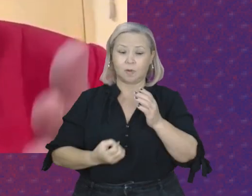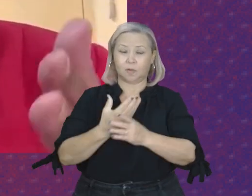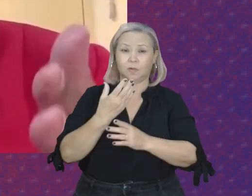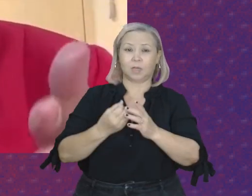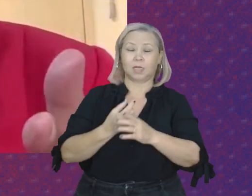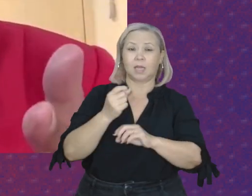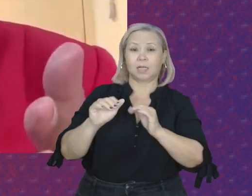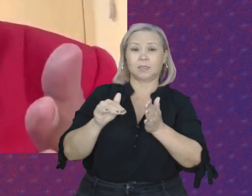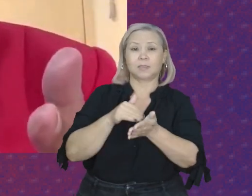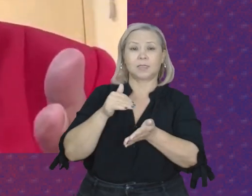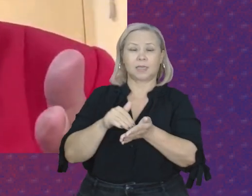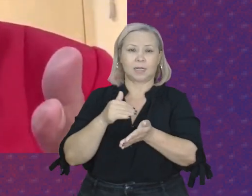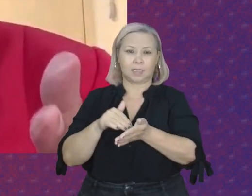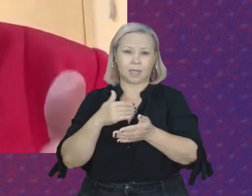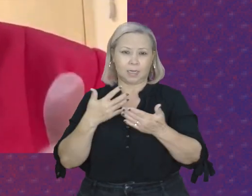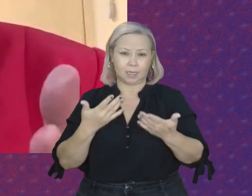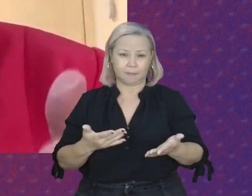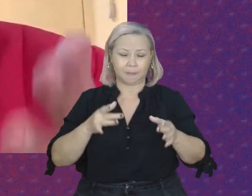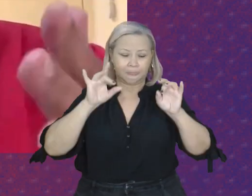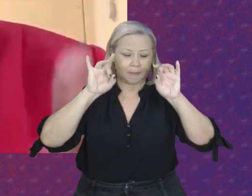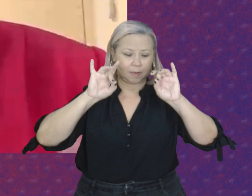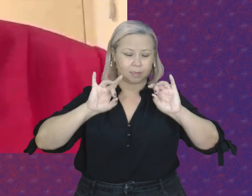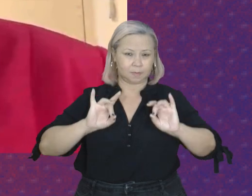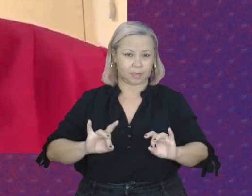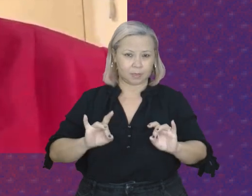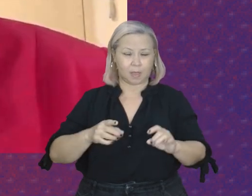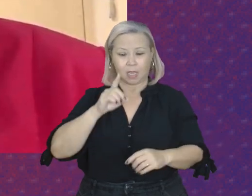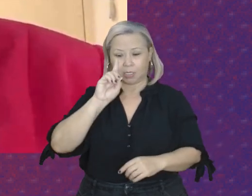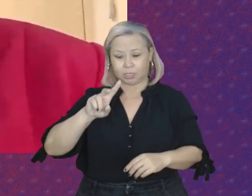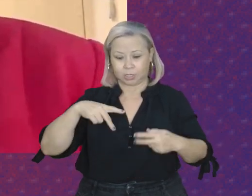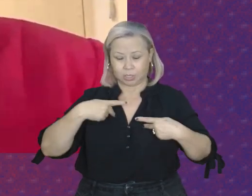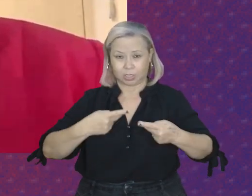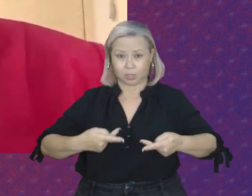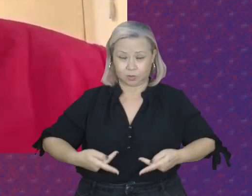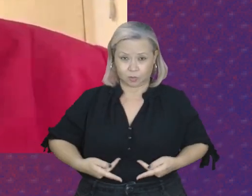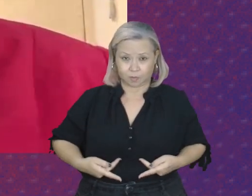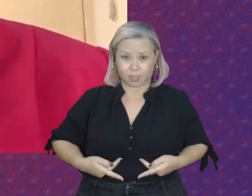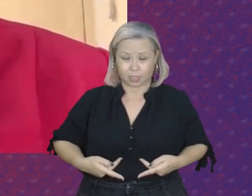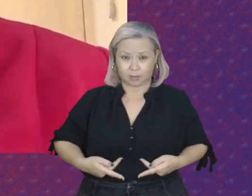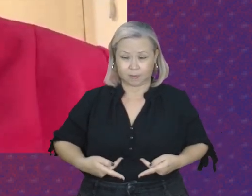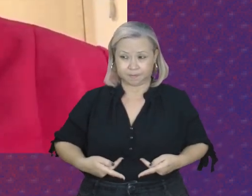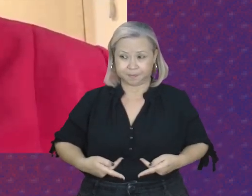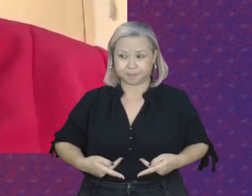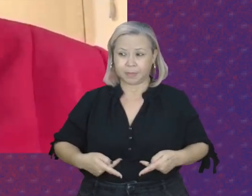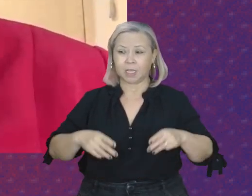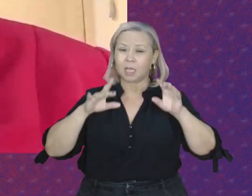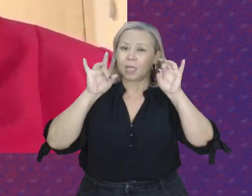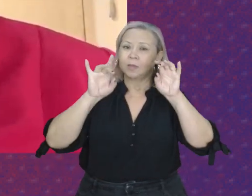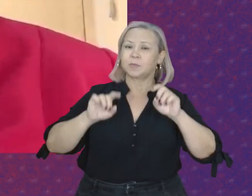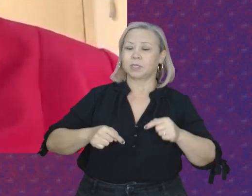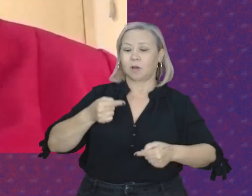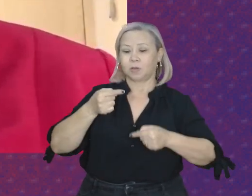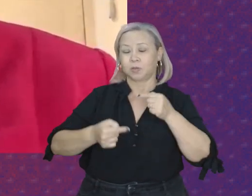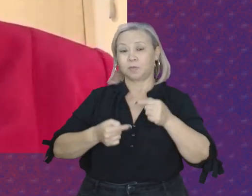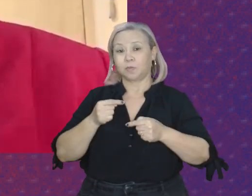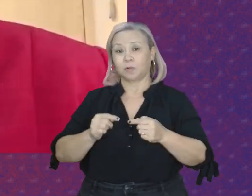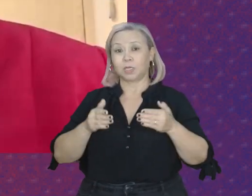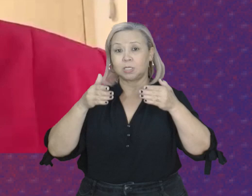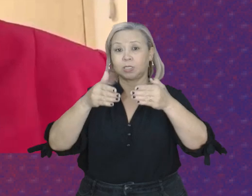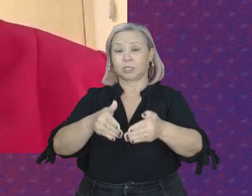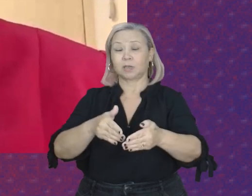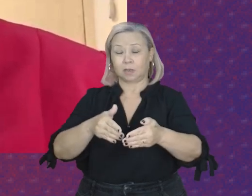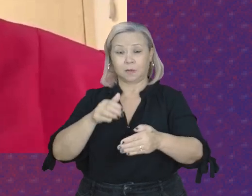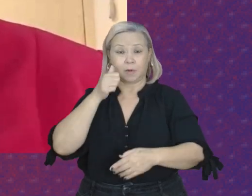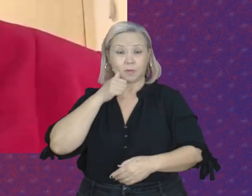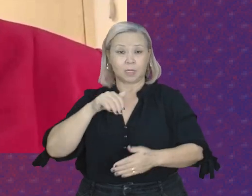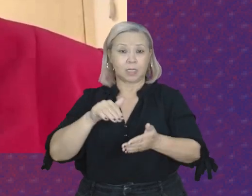as secretarias especiais, né, de direitos humanos, a especial de políticas para as mulheres e a